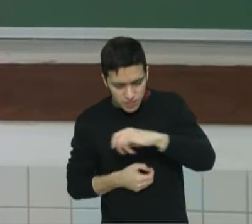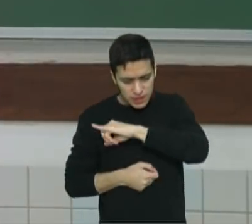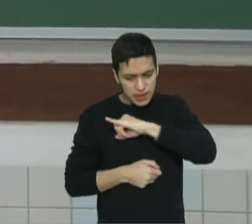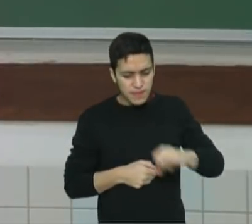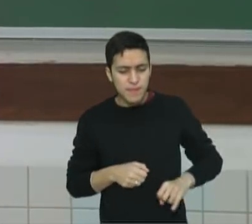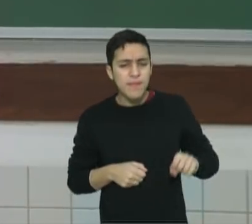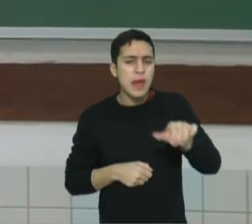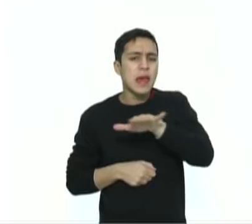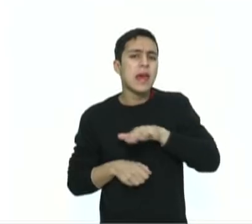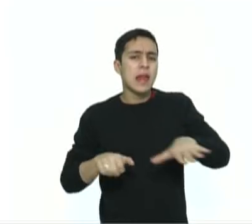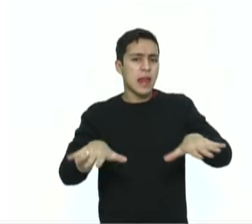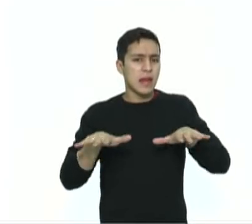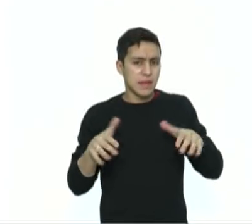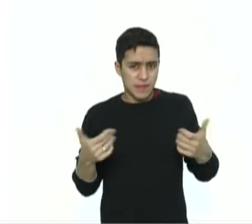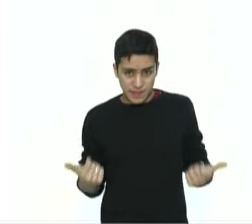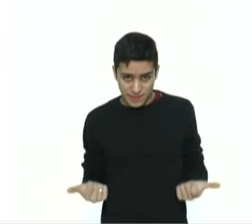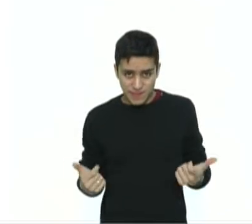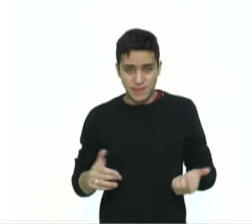imperialismo. Vamos lá?